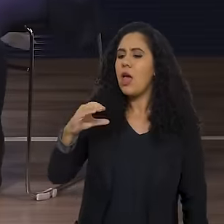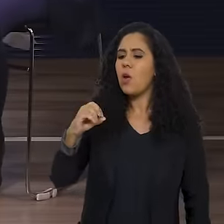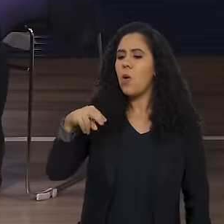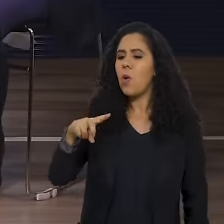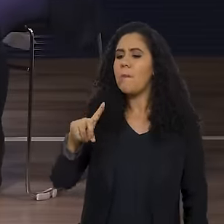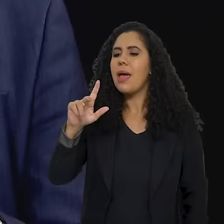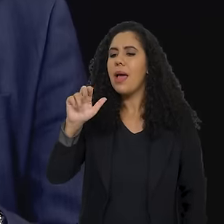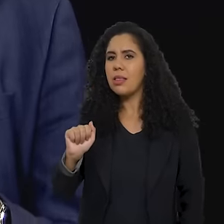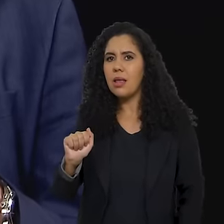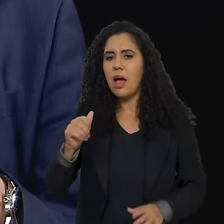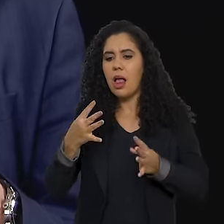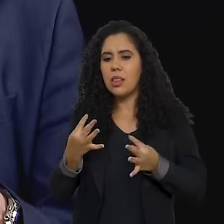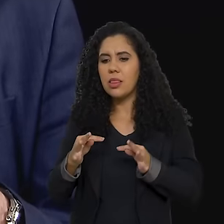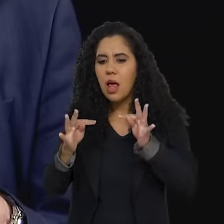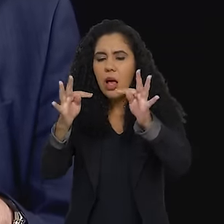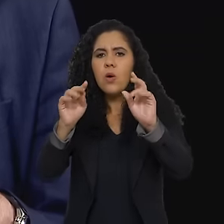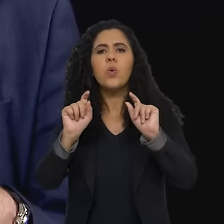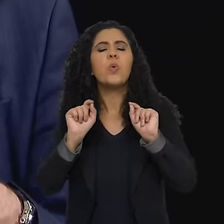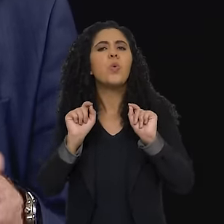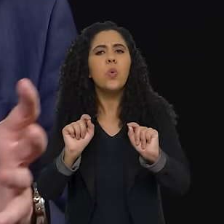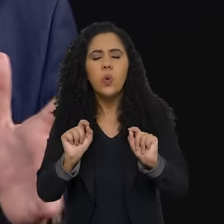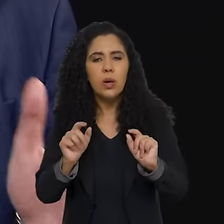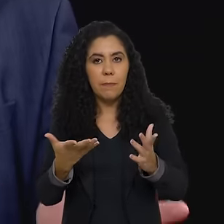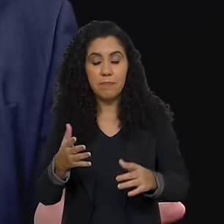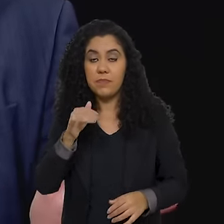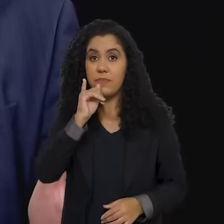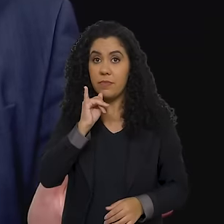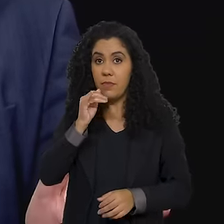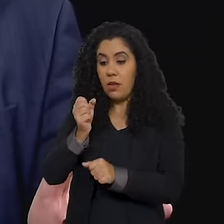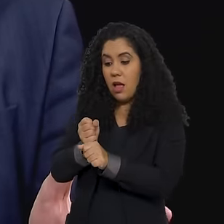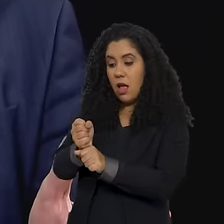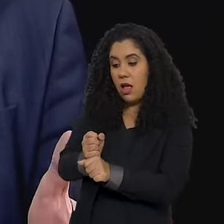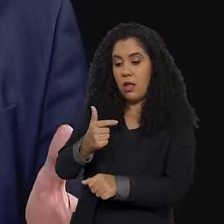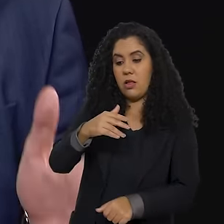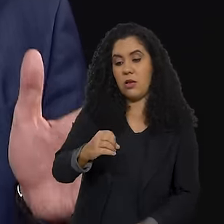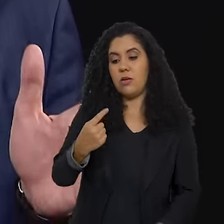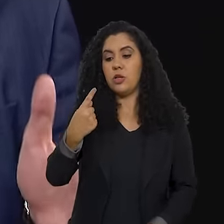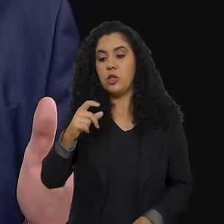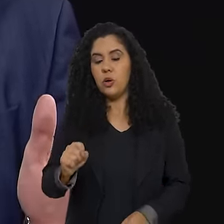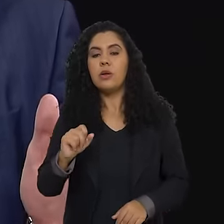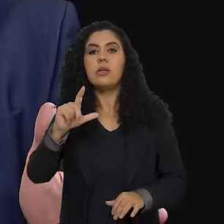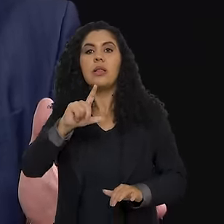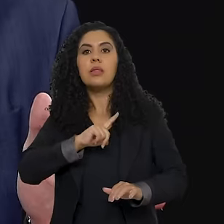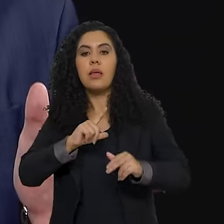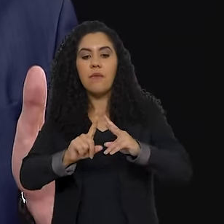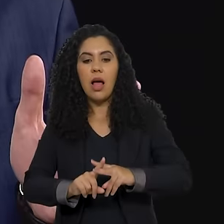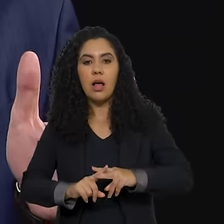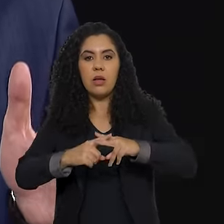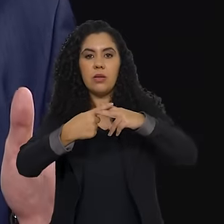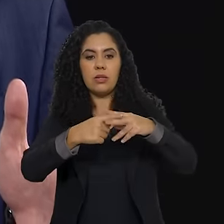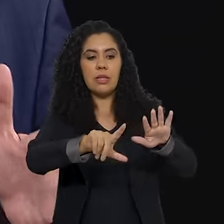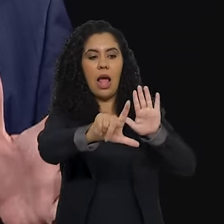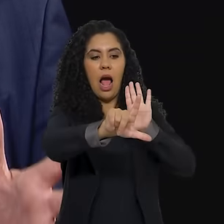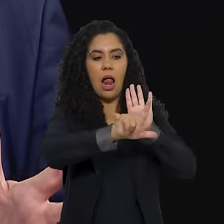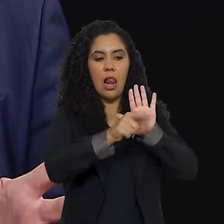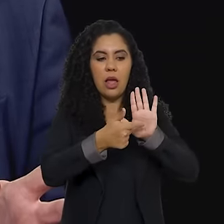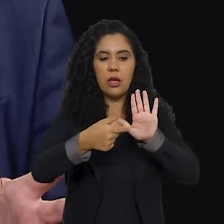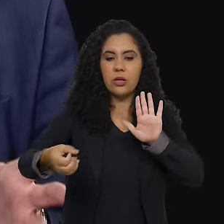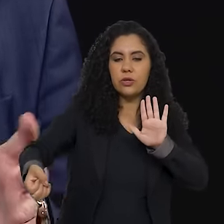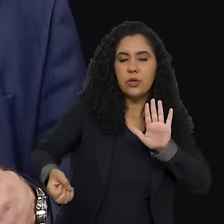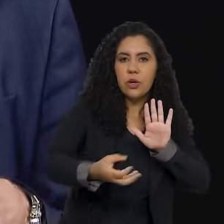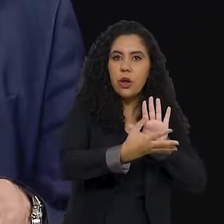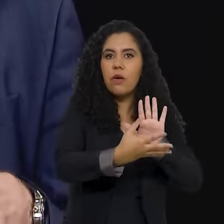tecnológica? Explique melhor. Veja, a gente teve em 2018 uma atualização da lei de